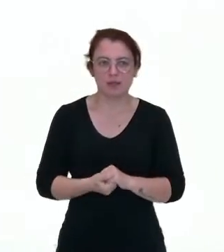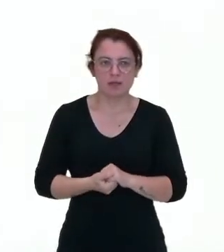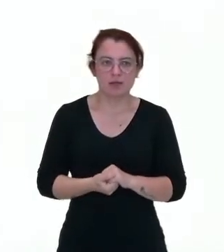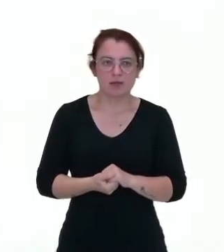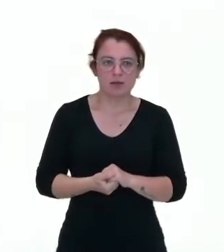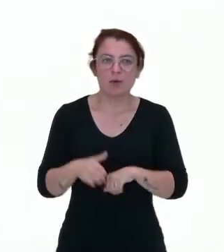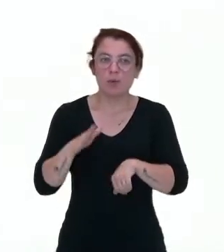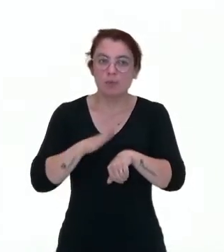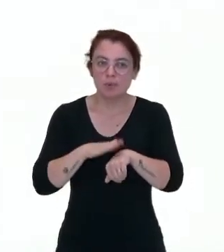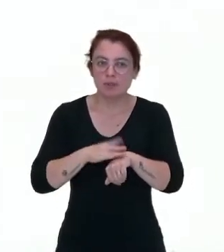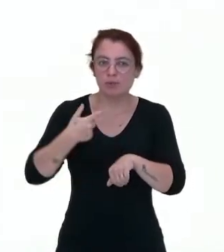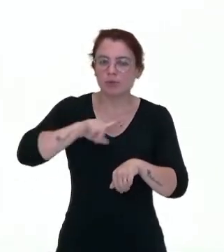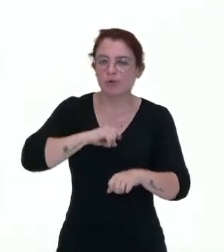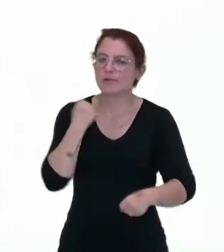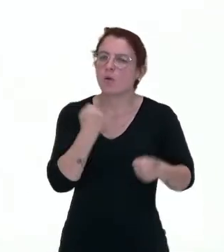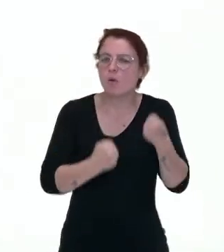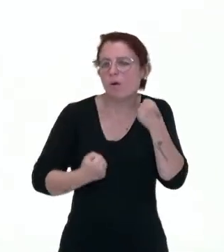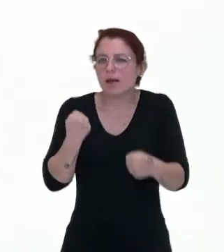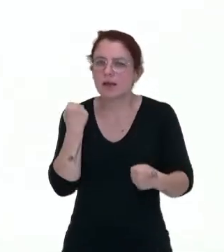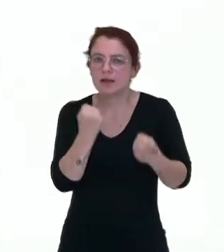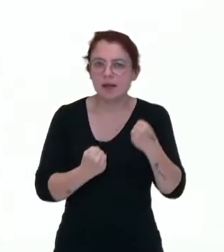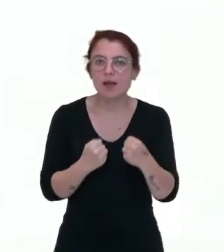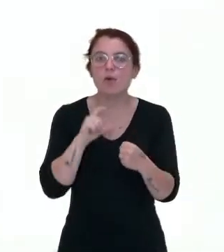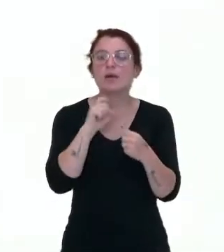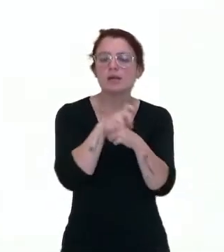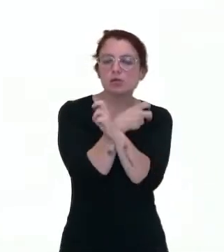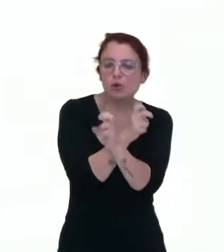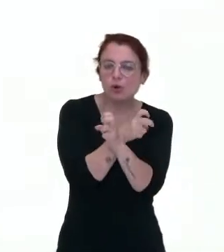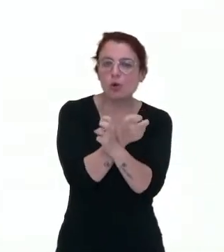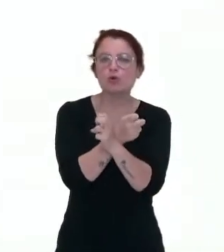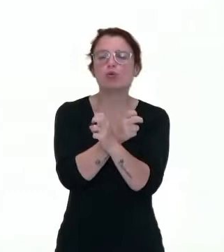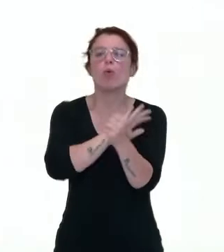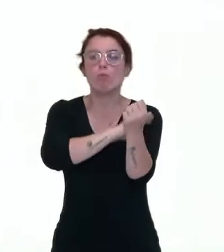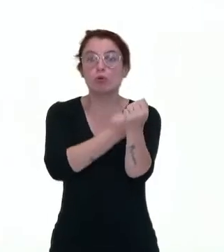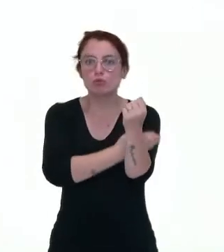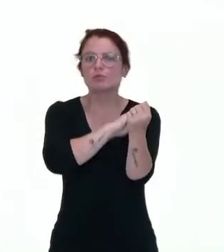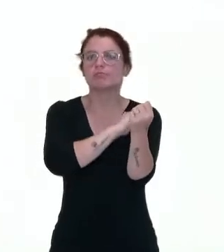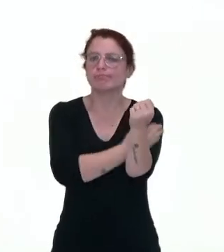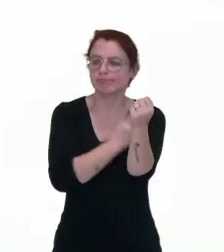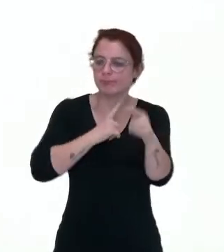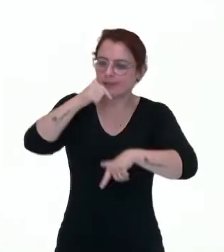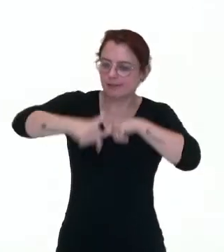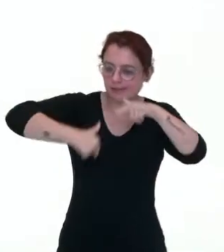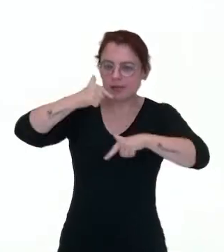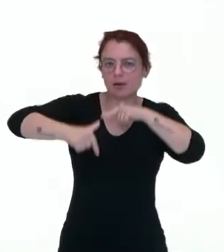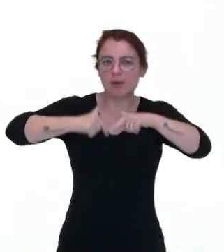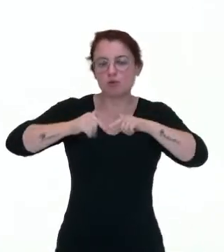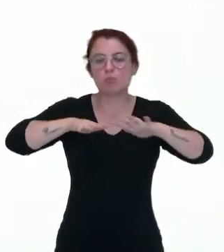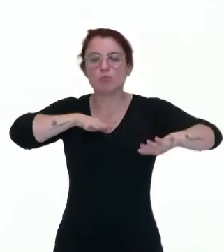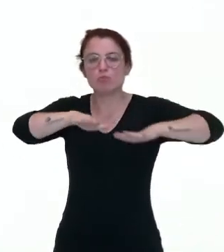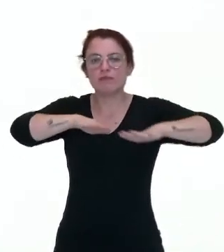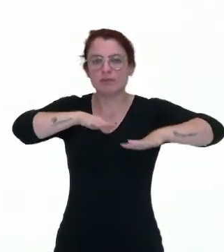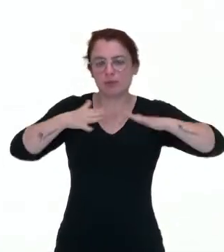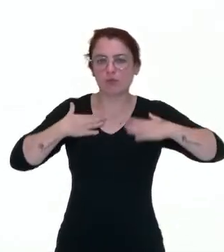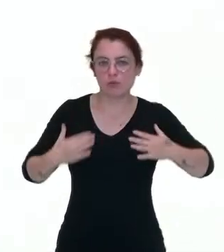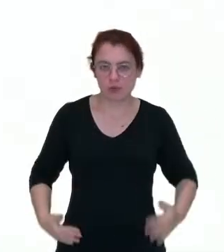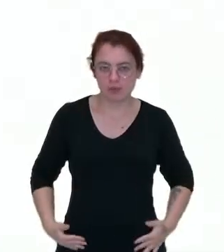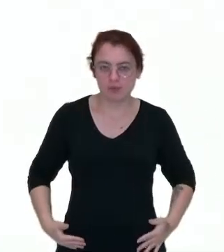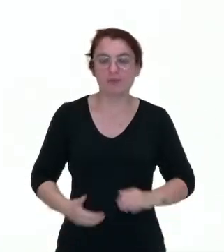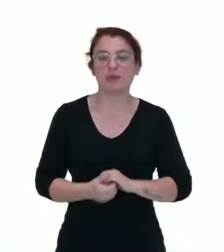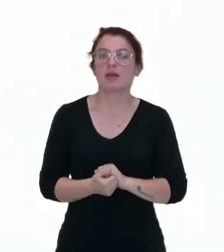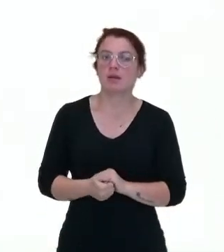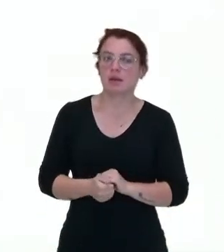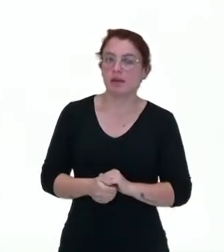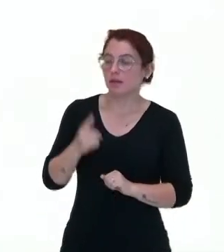corremos, nossos ossos e músculos trabalham juntos para realizar o movimento do corpo. Então percebam que aqui é